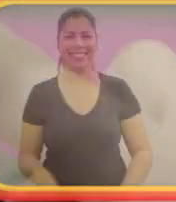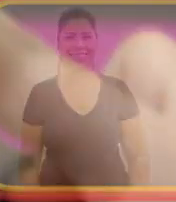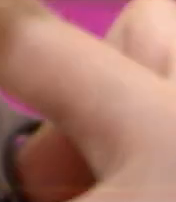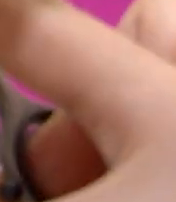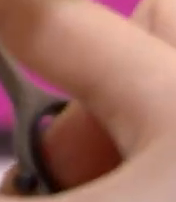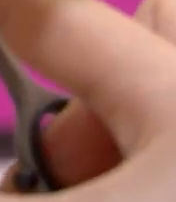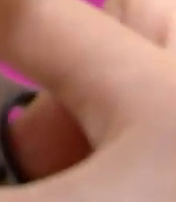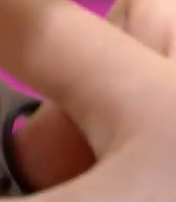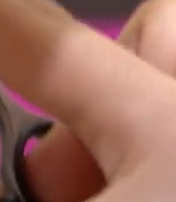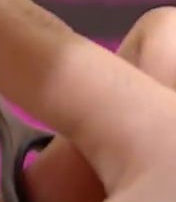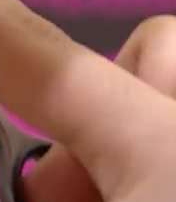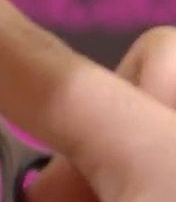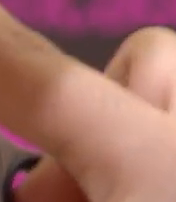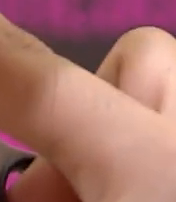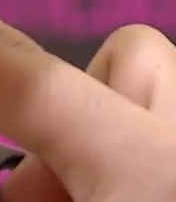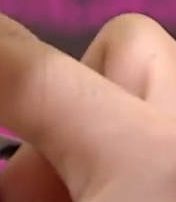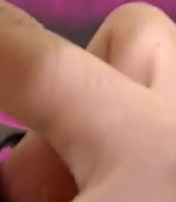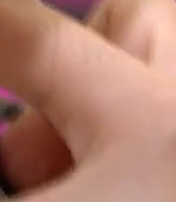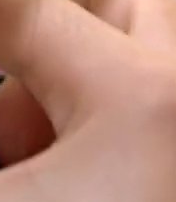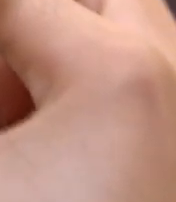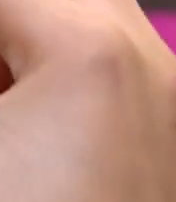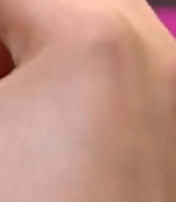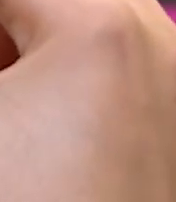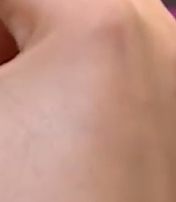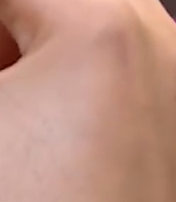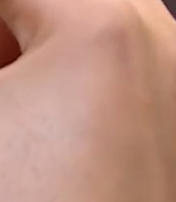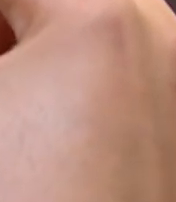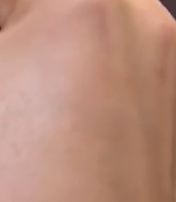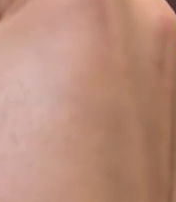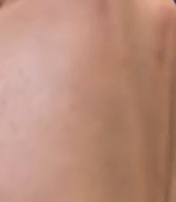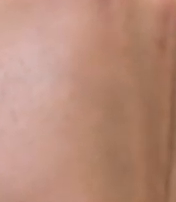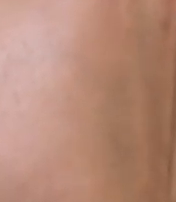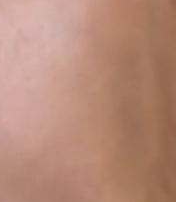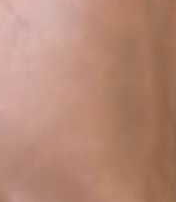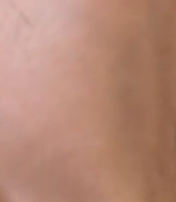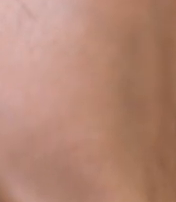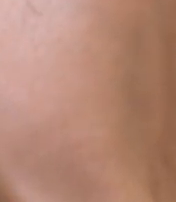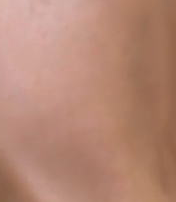Facebook. Marlene levanta uma mecha torcida do cabelo da cliente e corta na diagonal.